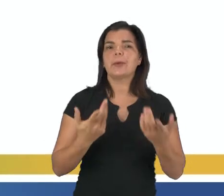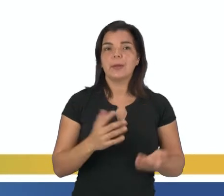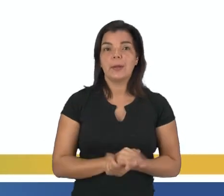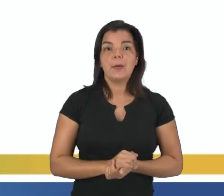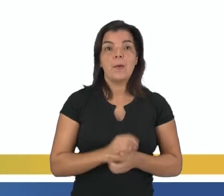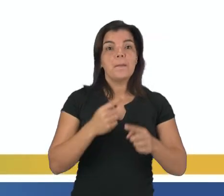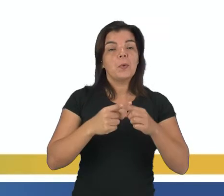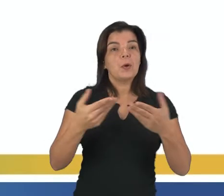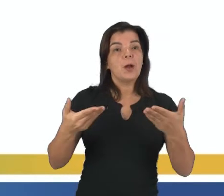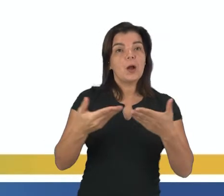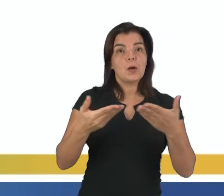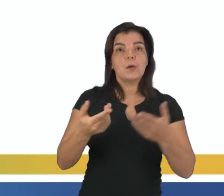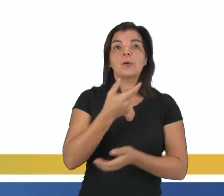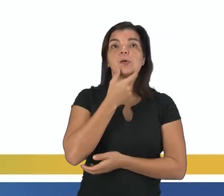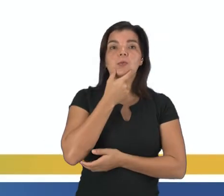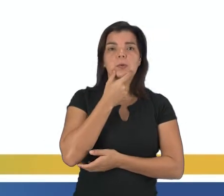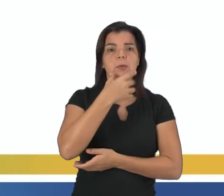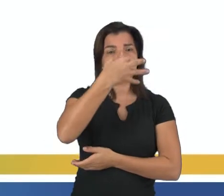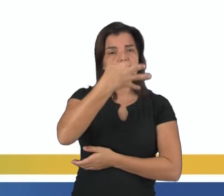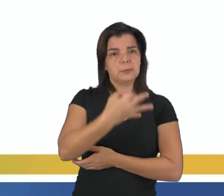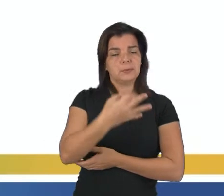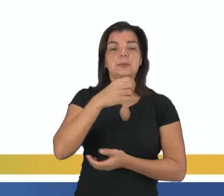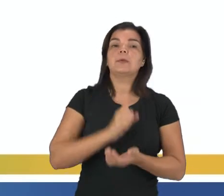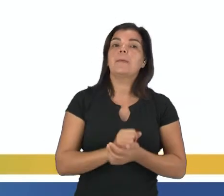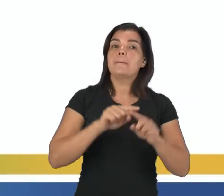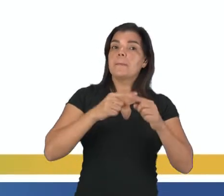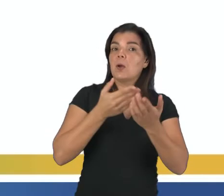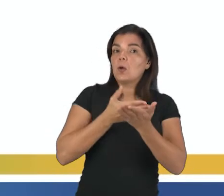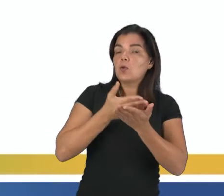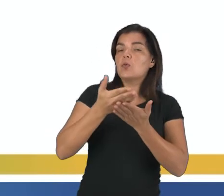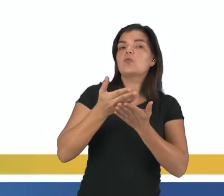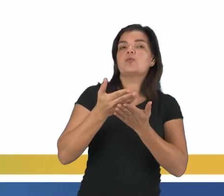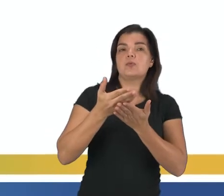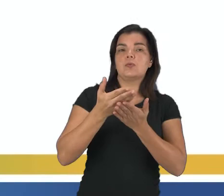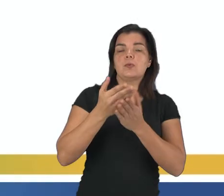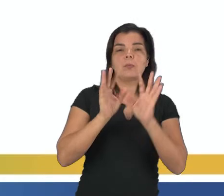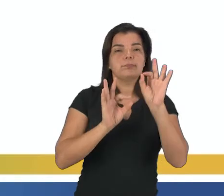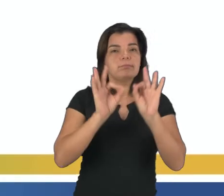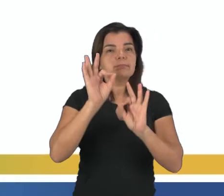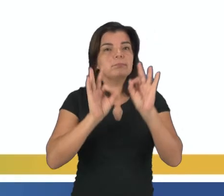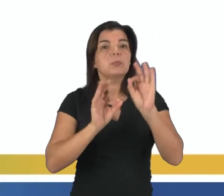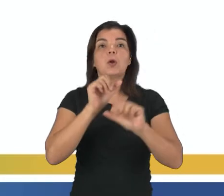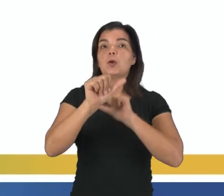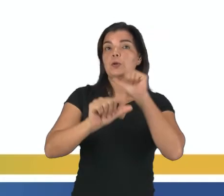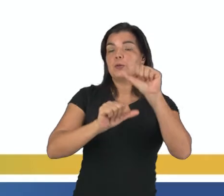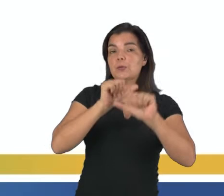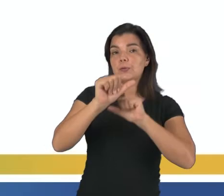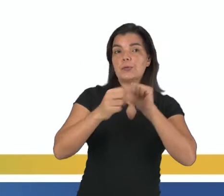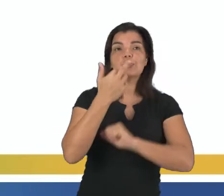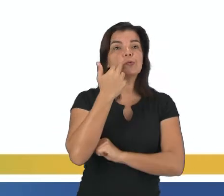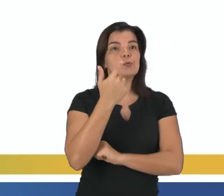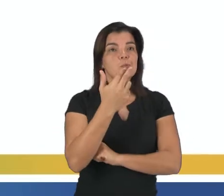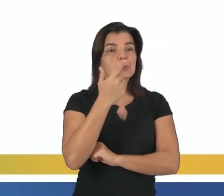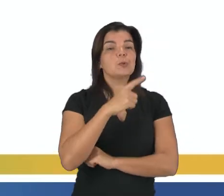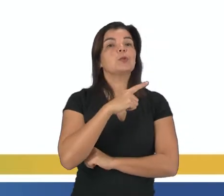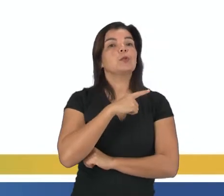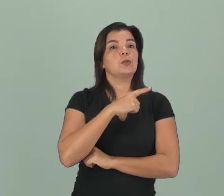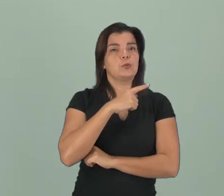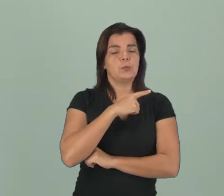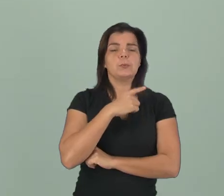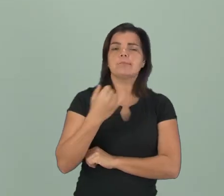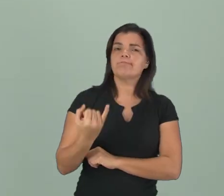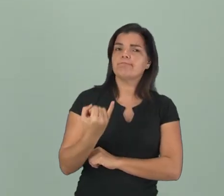porque agora o inglês já estava acertado só que ele começou a passar por alguns refinamentos para se transforma a idioma então nós tivemos